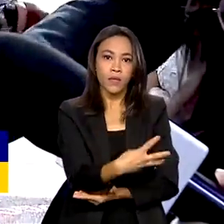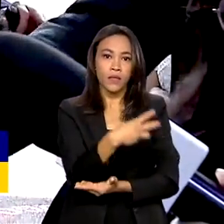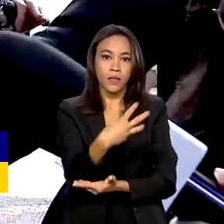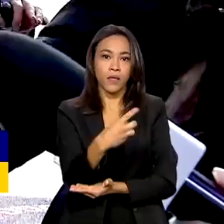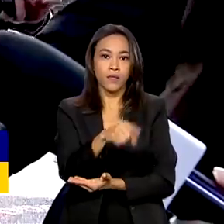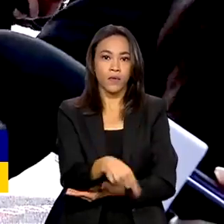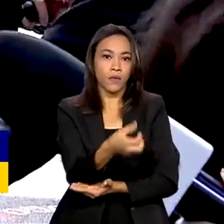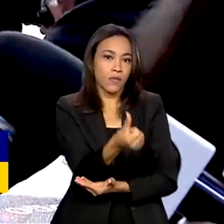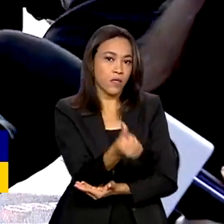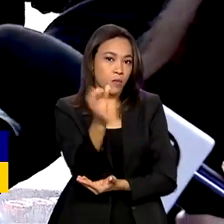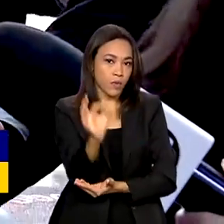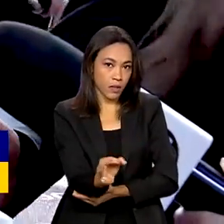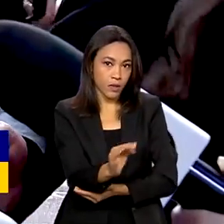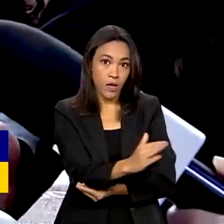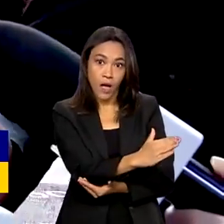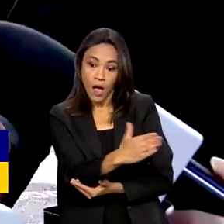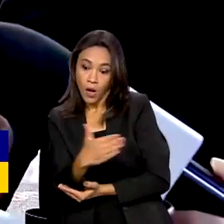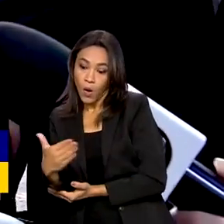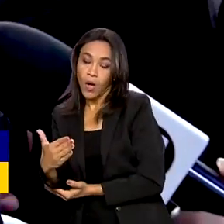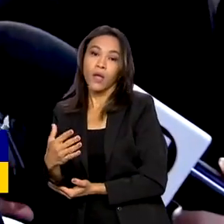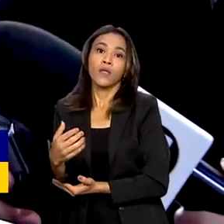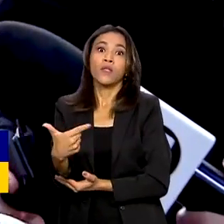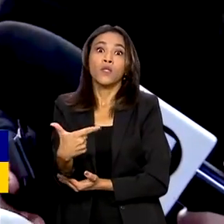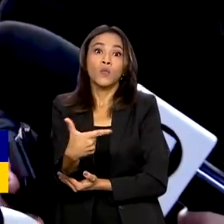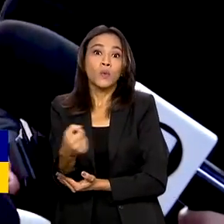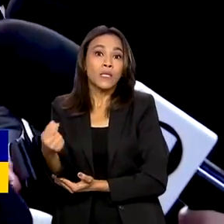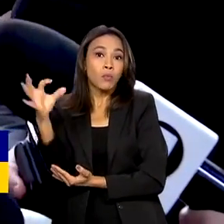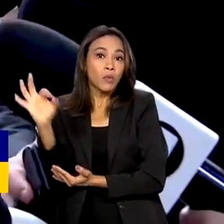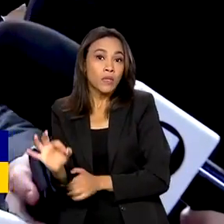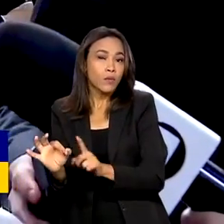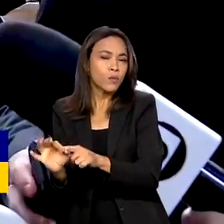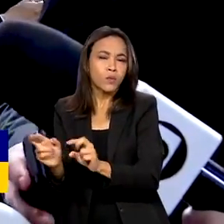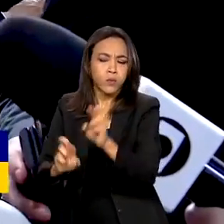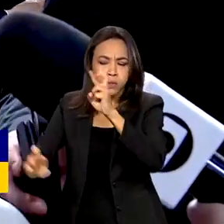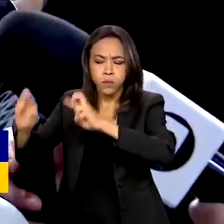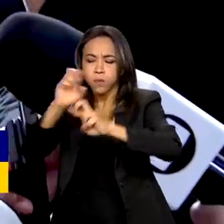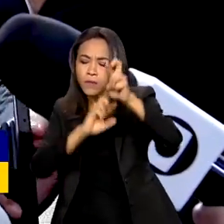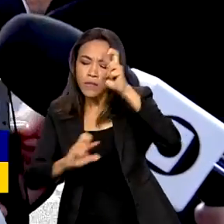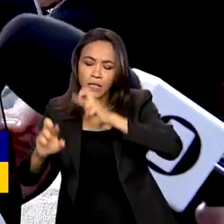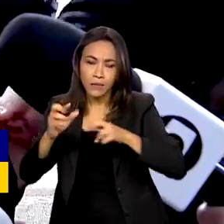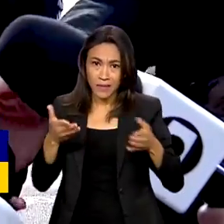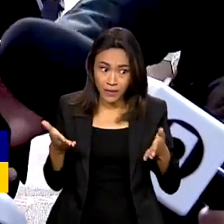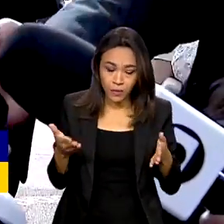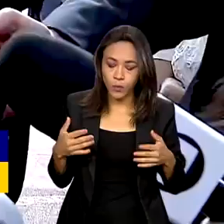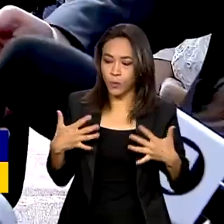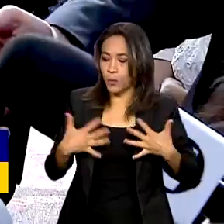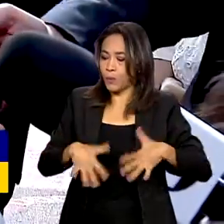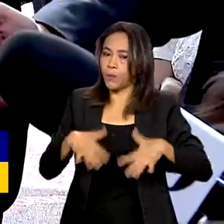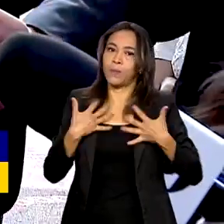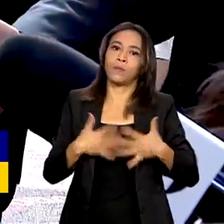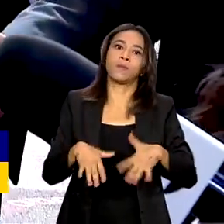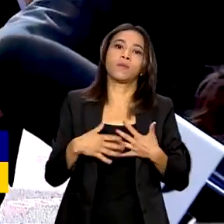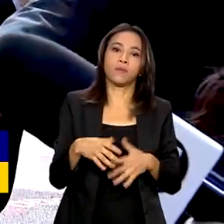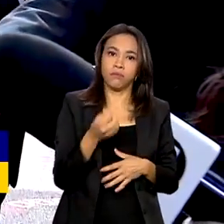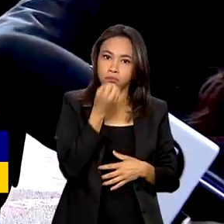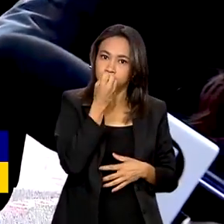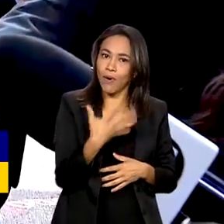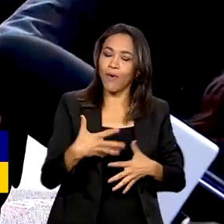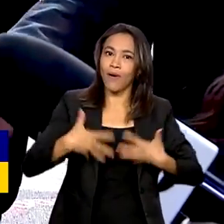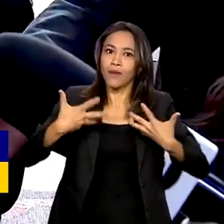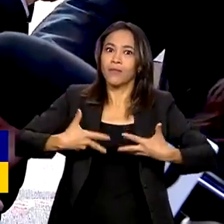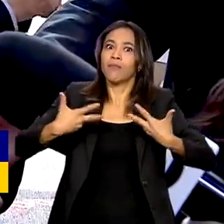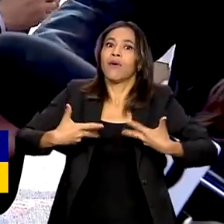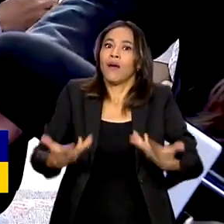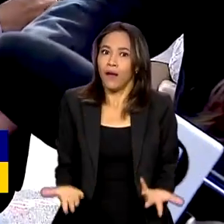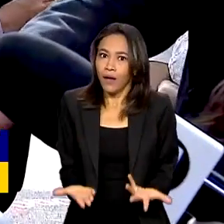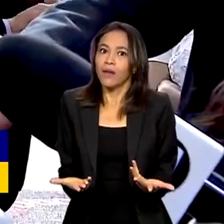33,6%, aumentar em quase 200% a fiscalização, é algo que nos deixa bastante animados,